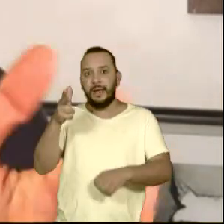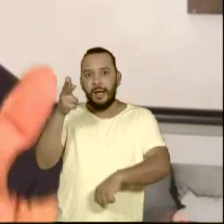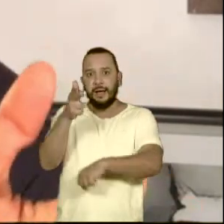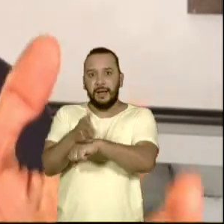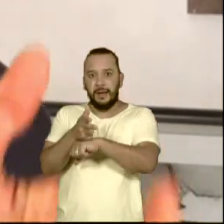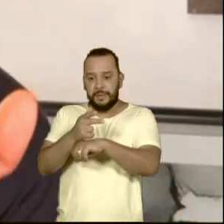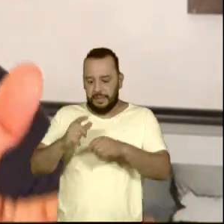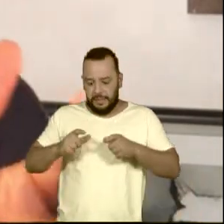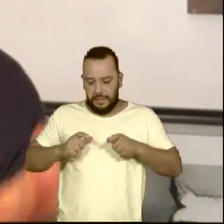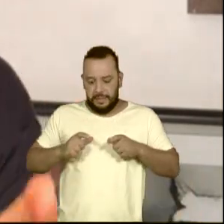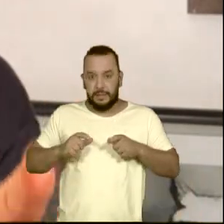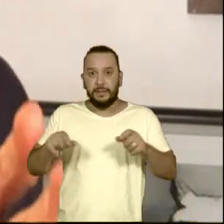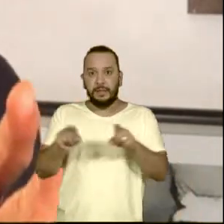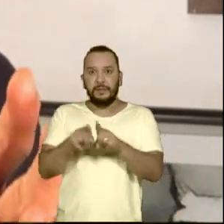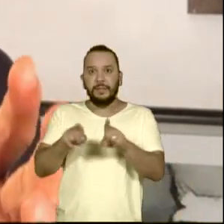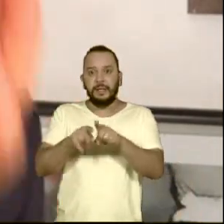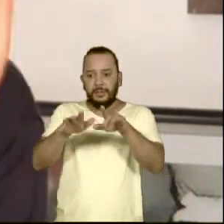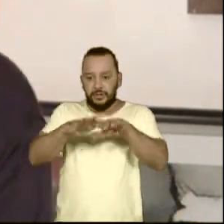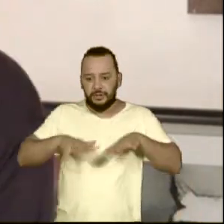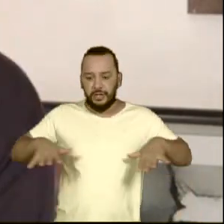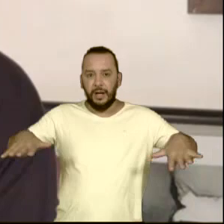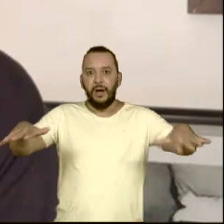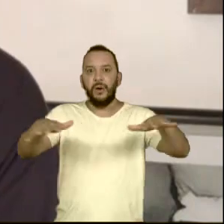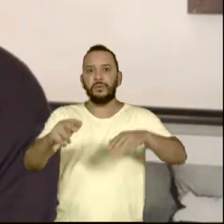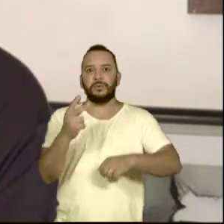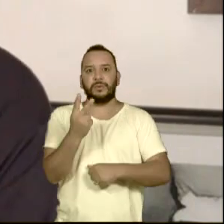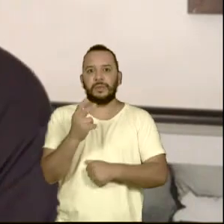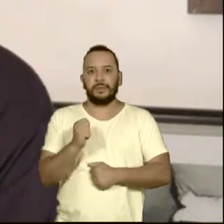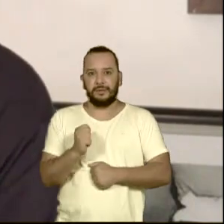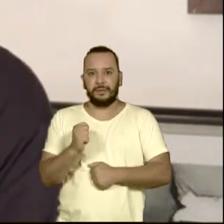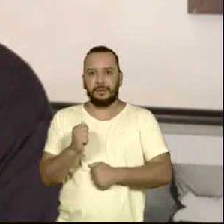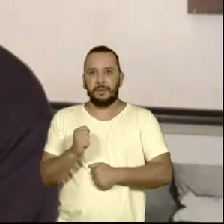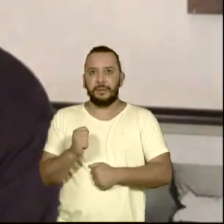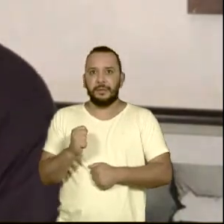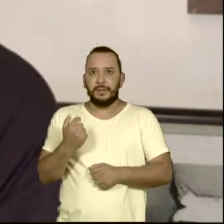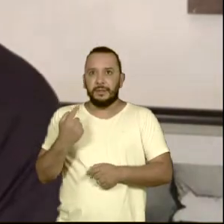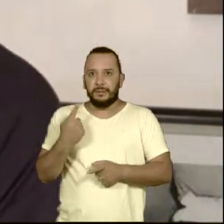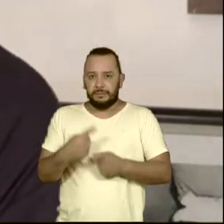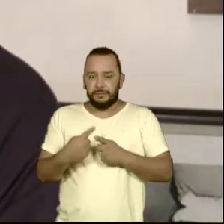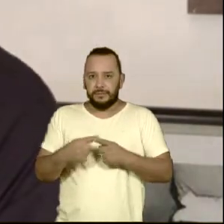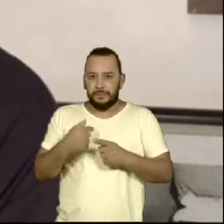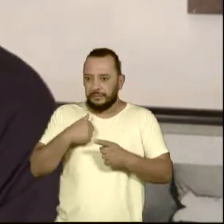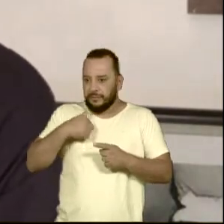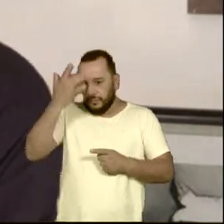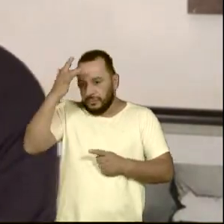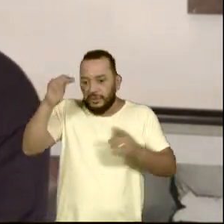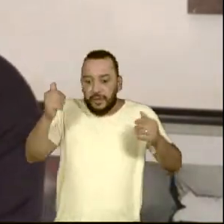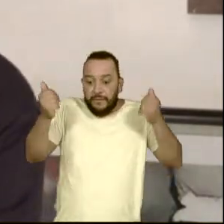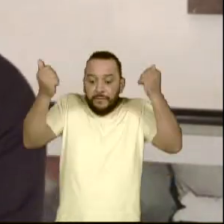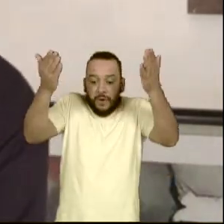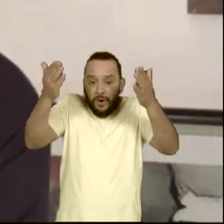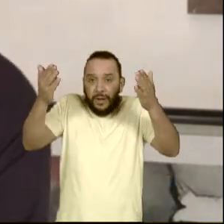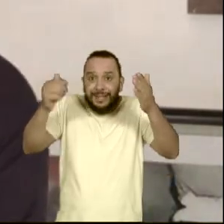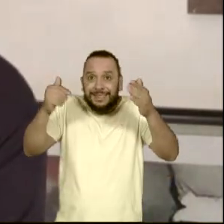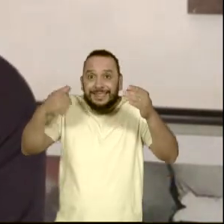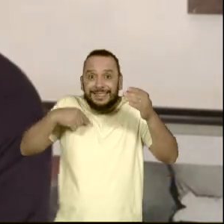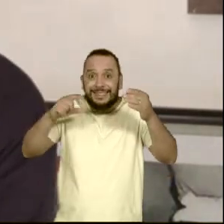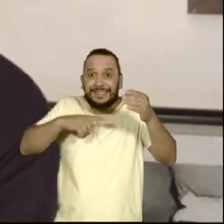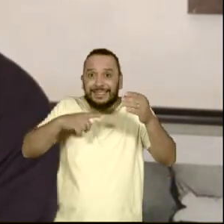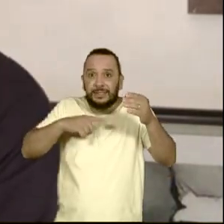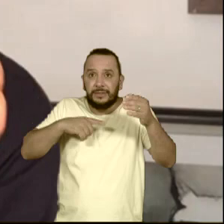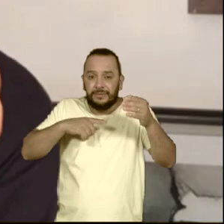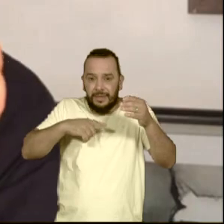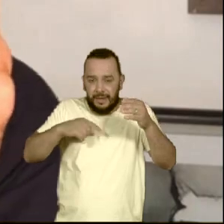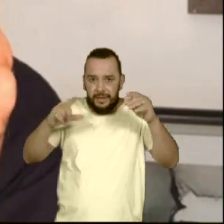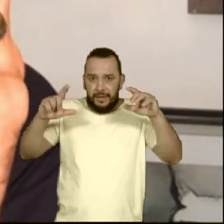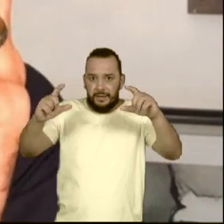e plano geral. Por que isso? Porque, como eu não enxergo o que está acontecendo fora, se tiver fechadinha na cabeça dele e